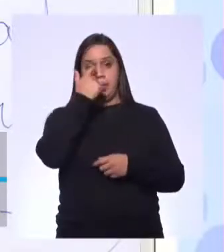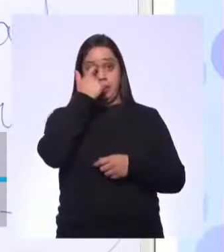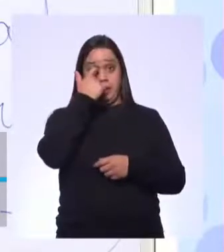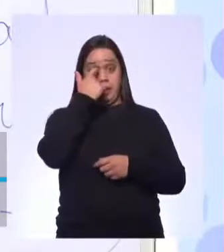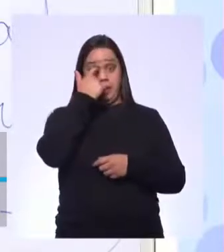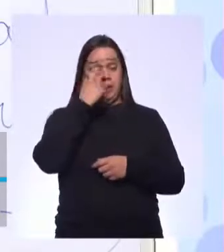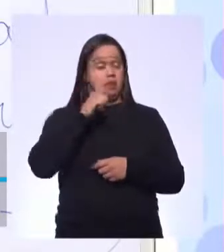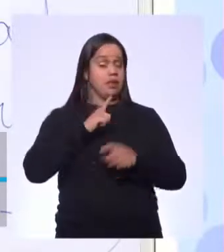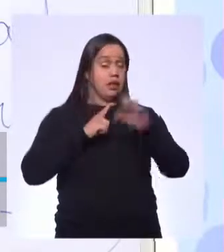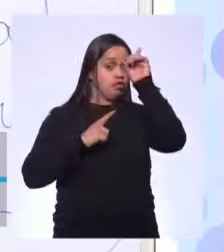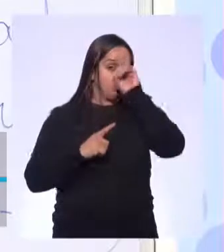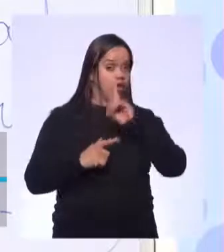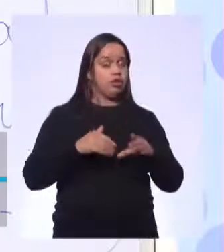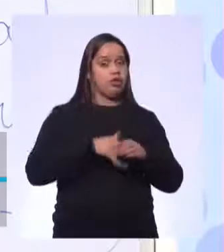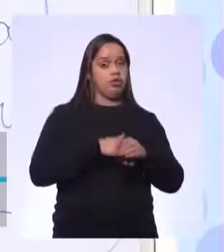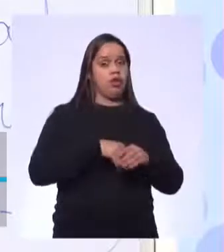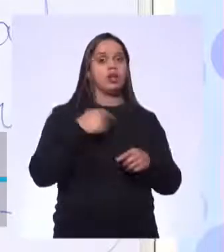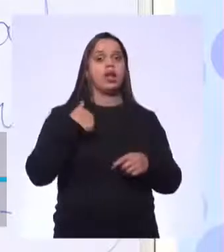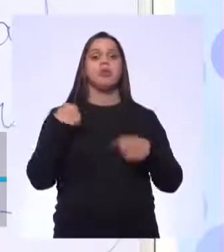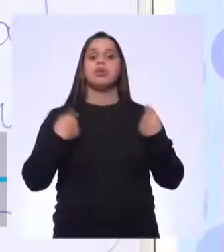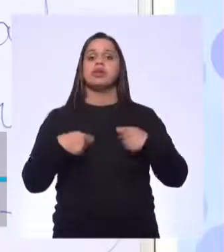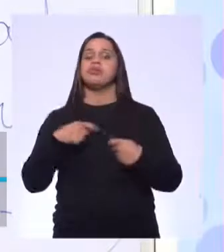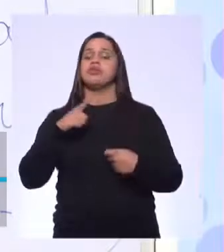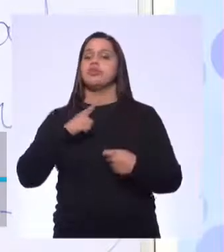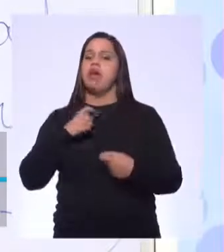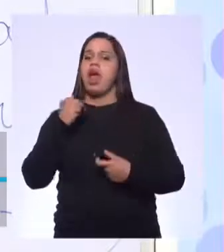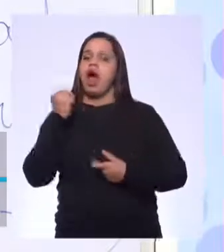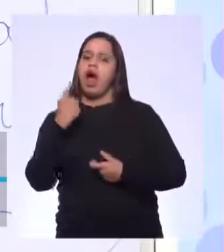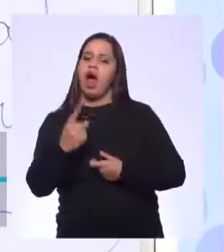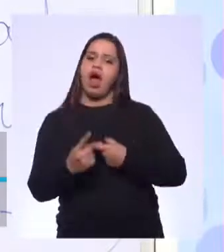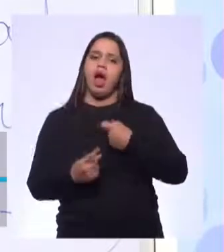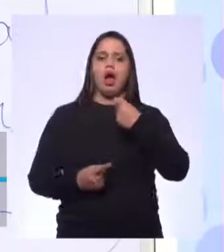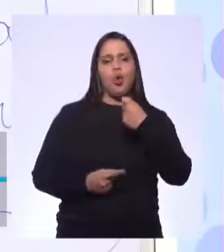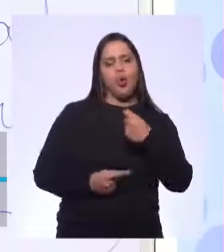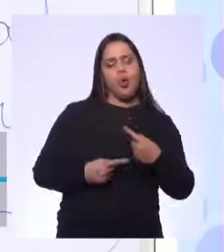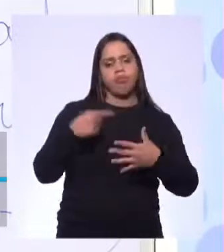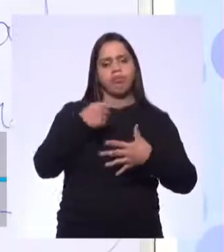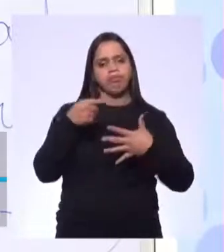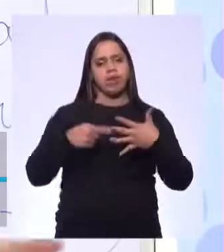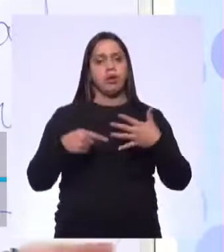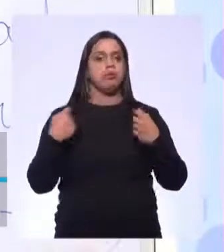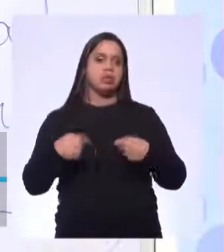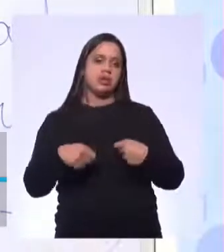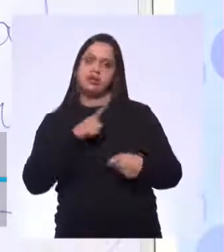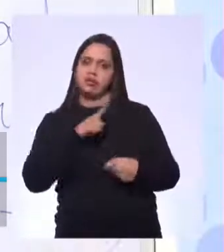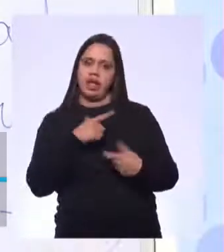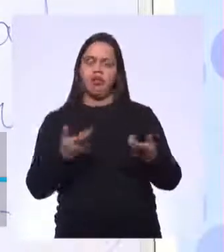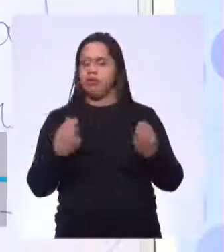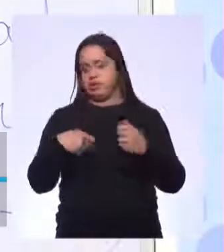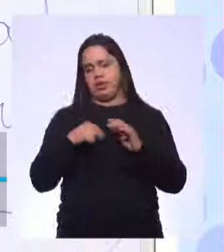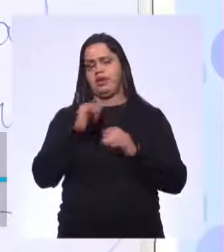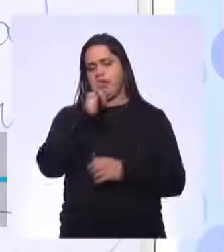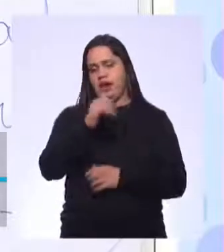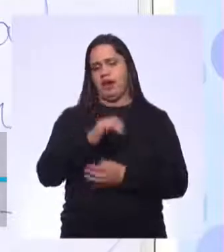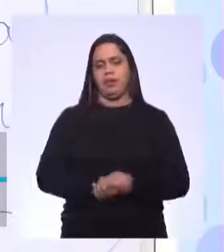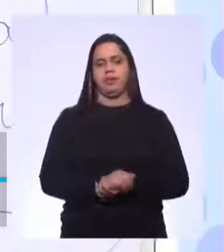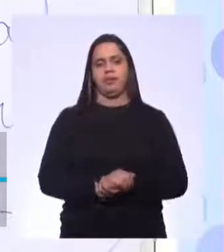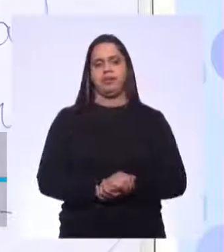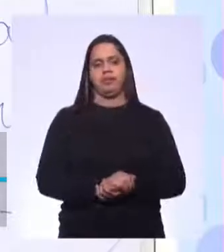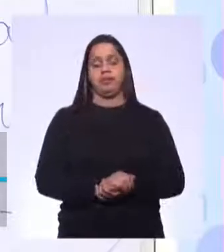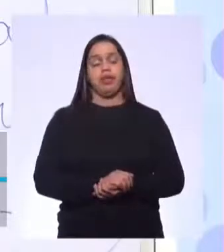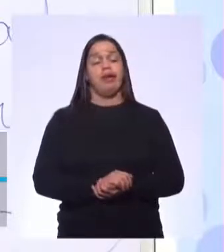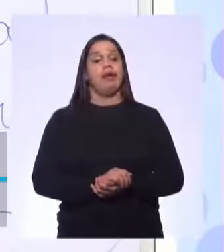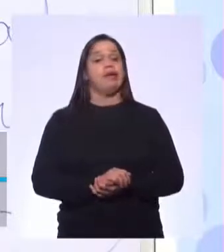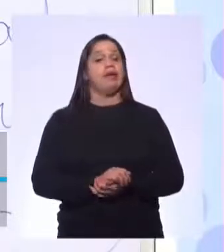ao voto, eu preciso atender a alguns critérios. E aí, gente, eu vou ter que falar, não tem jeito. Qual que era o